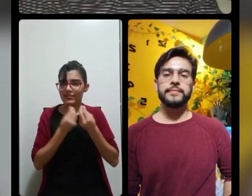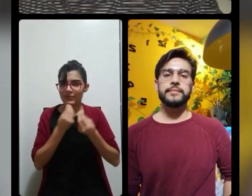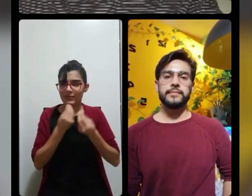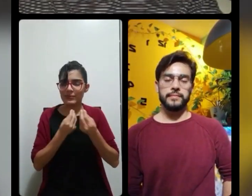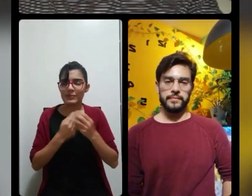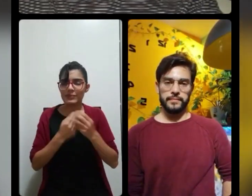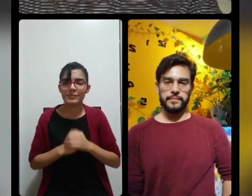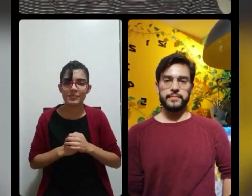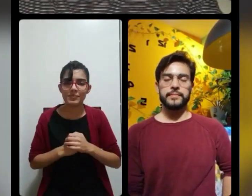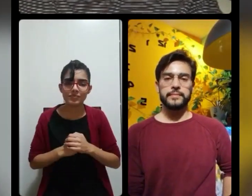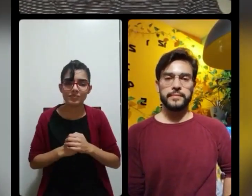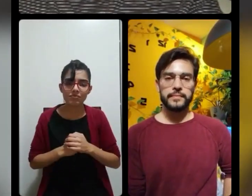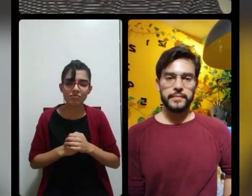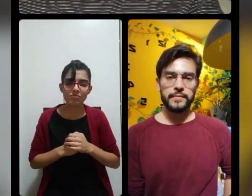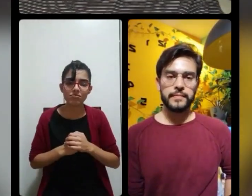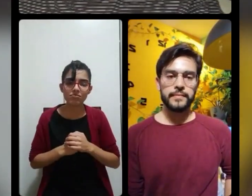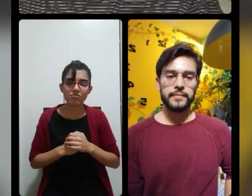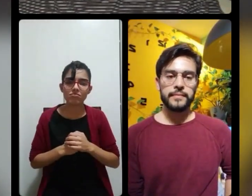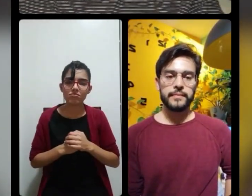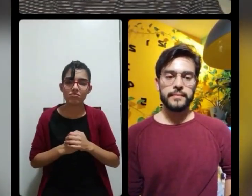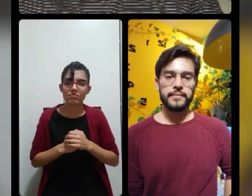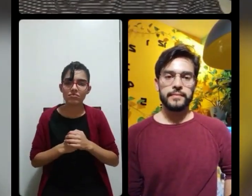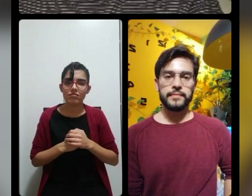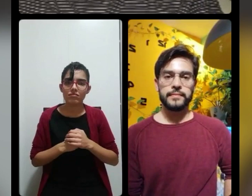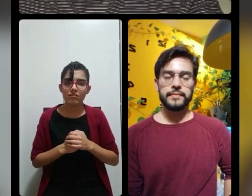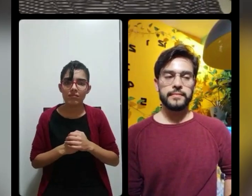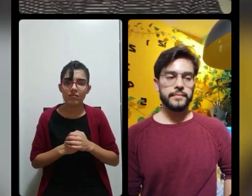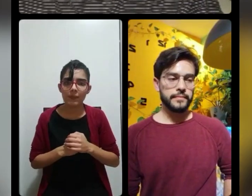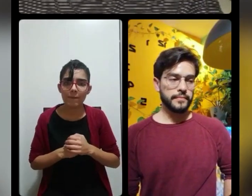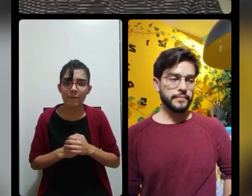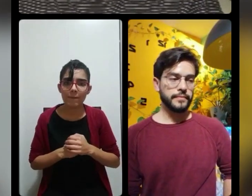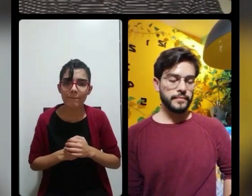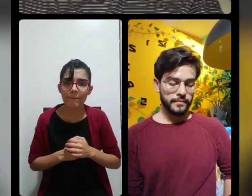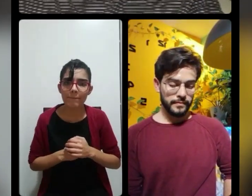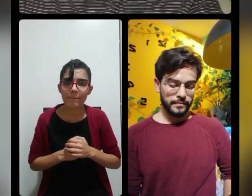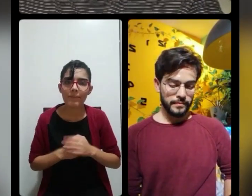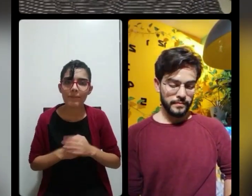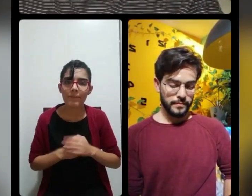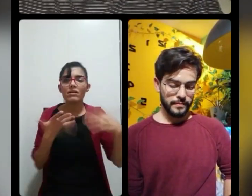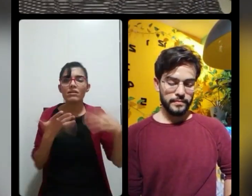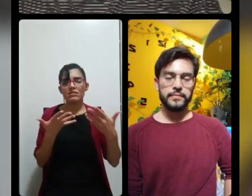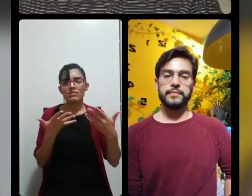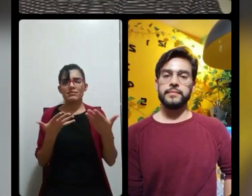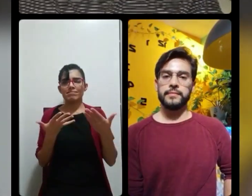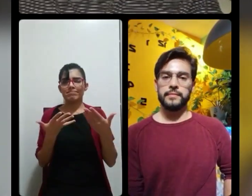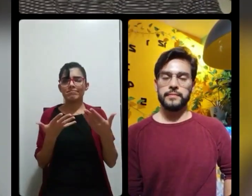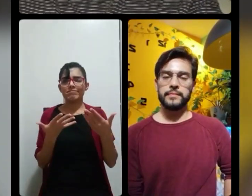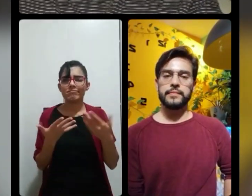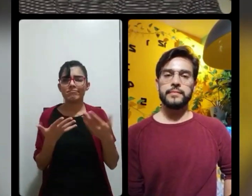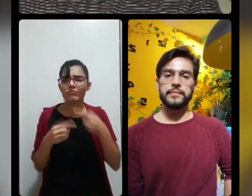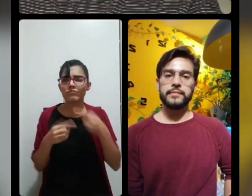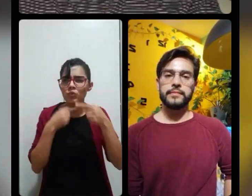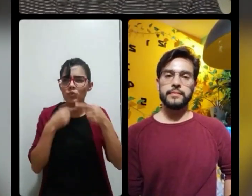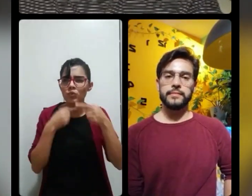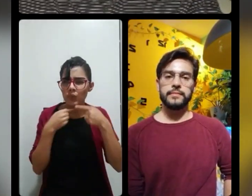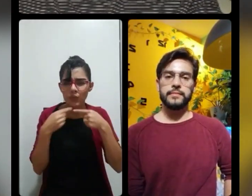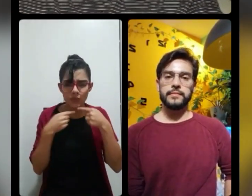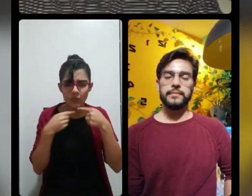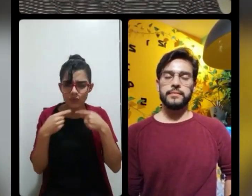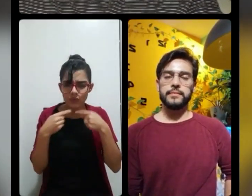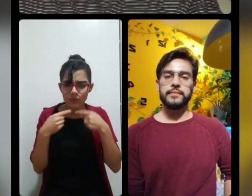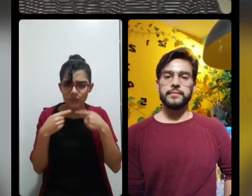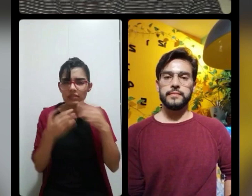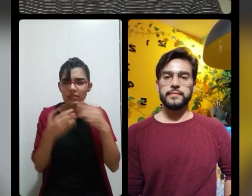assim. E o que é o curso de Letras Libras? Porque para quem está fora da universidade